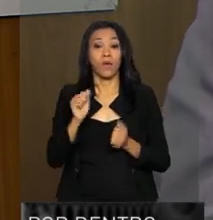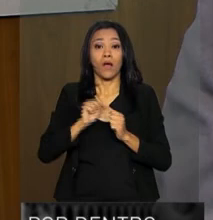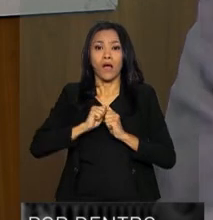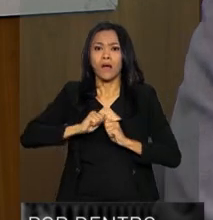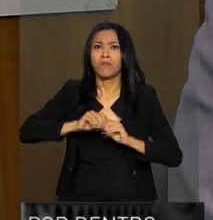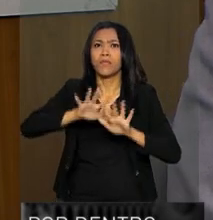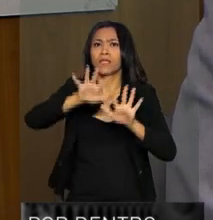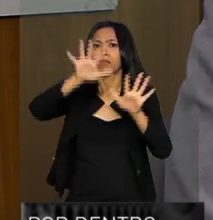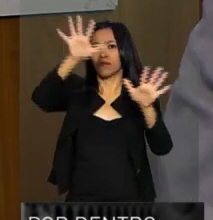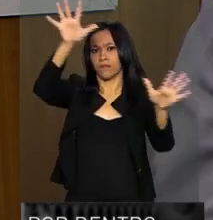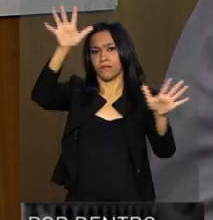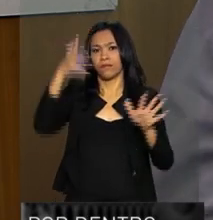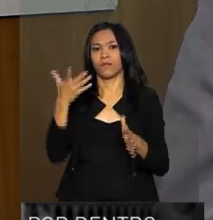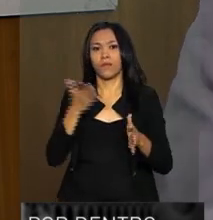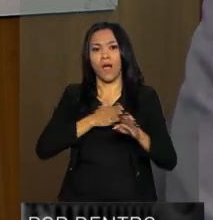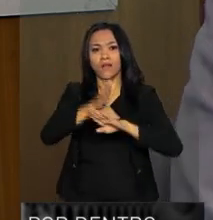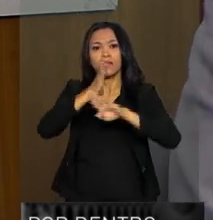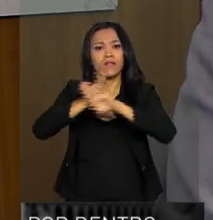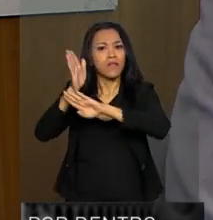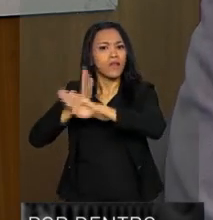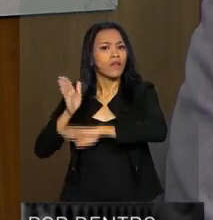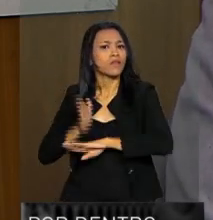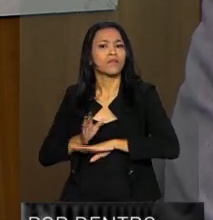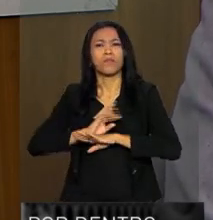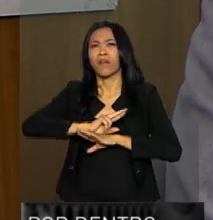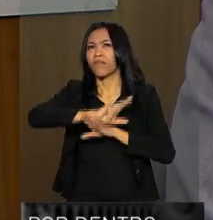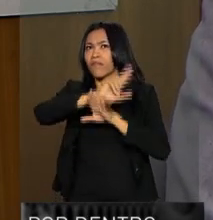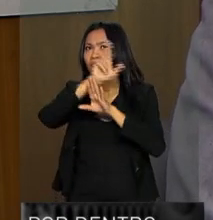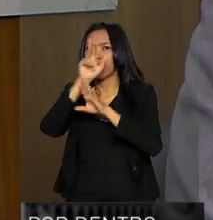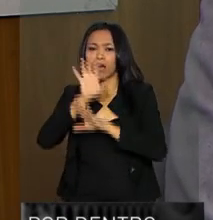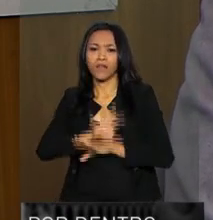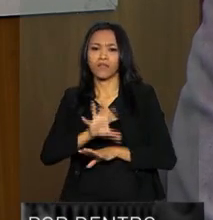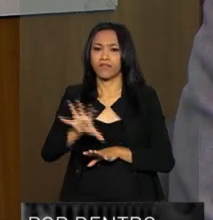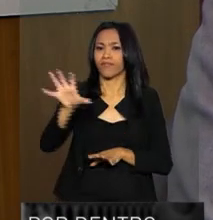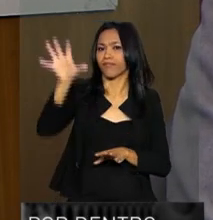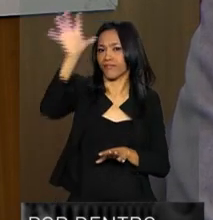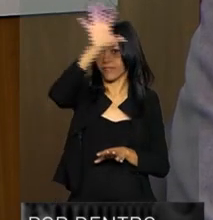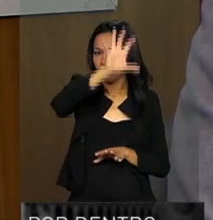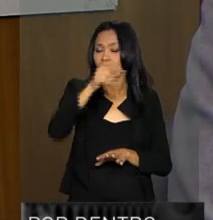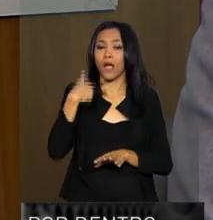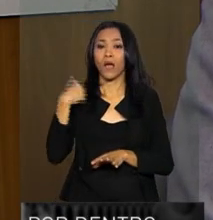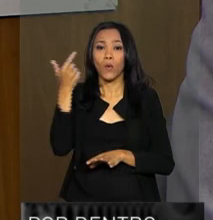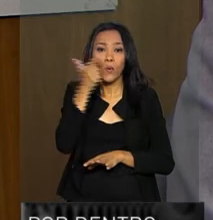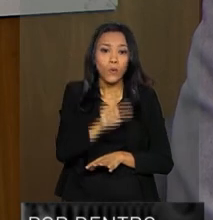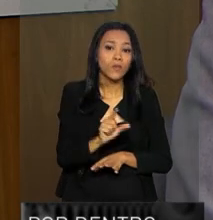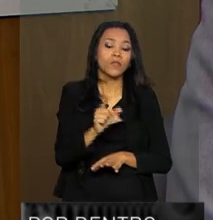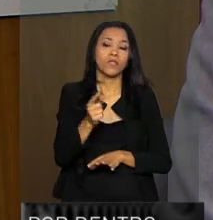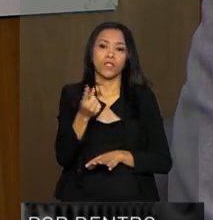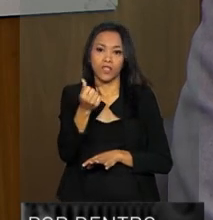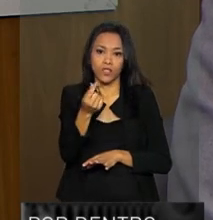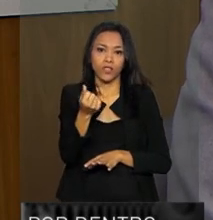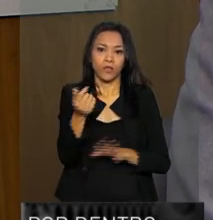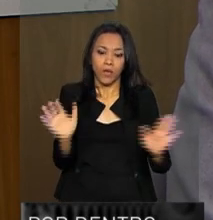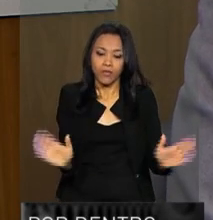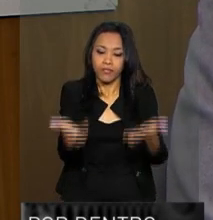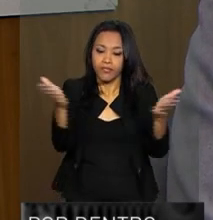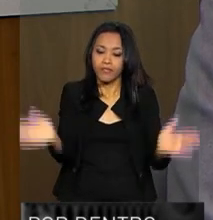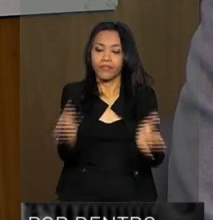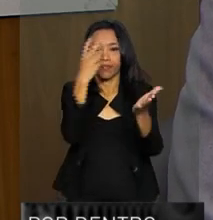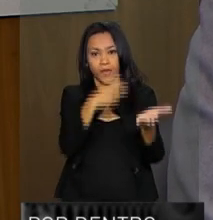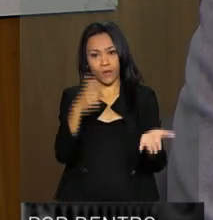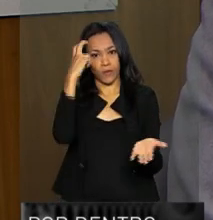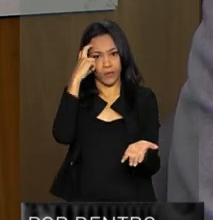o acesso nas várias regiões aos recursos de fomento é a cultura nós incluímos na instrução normativa